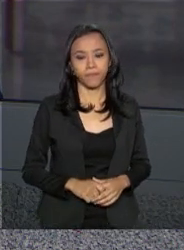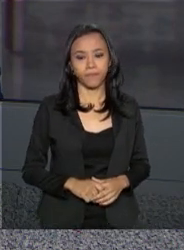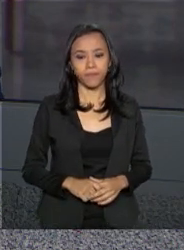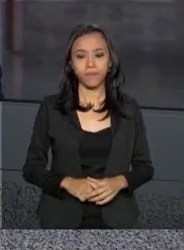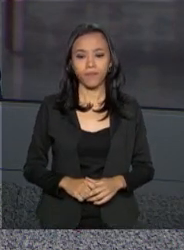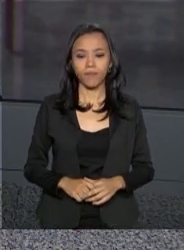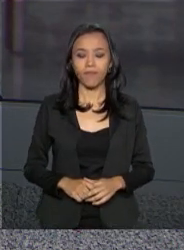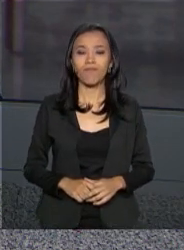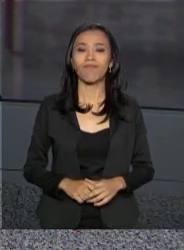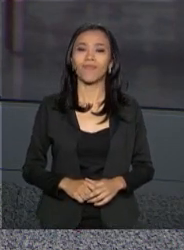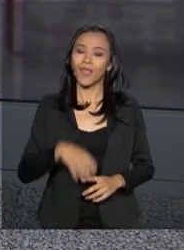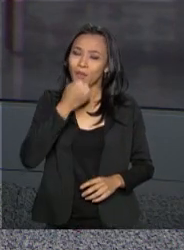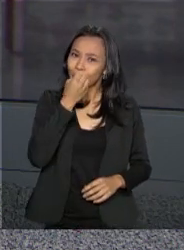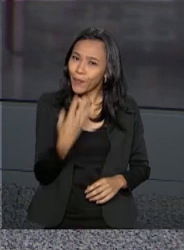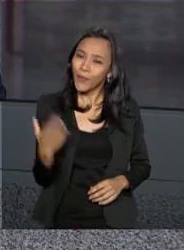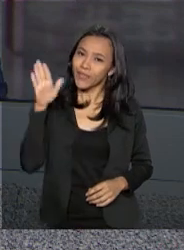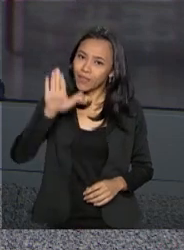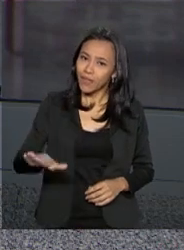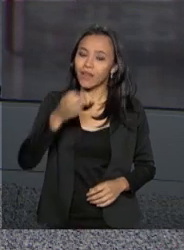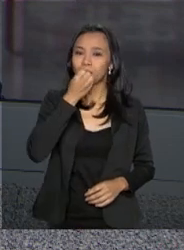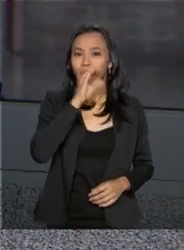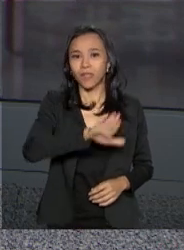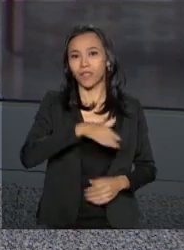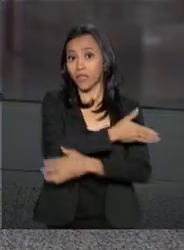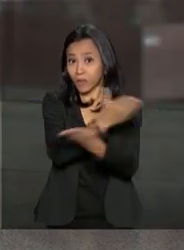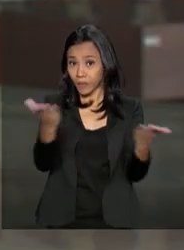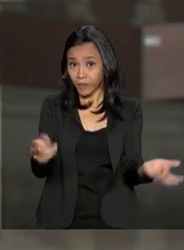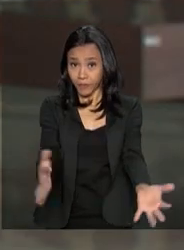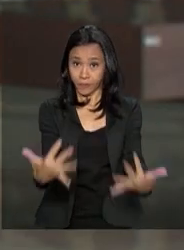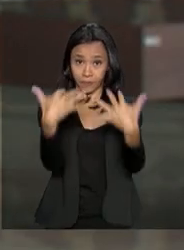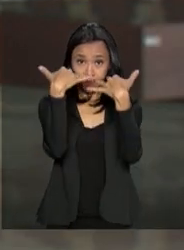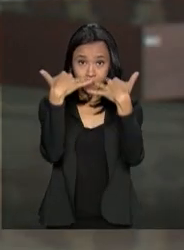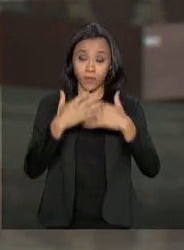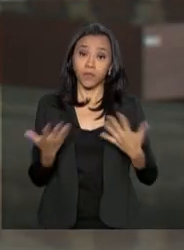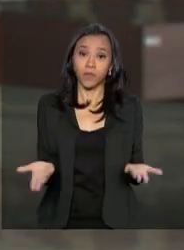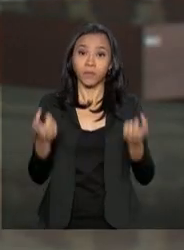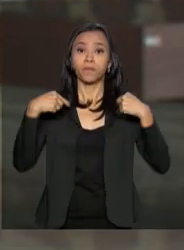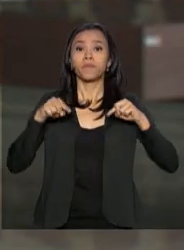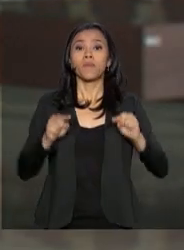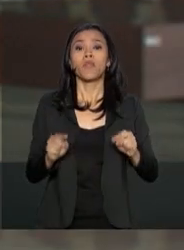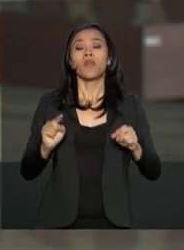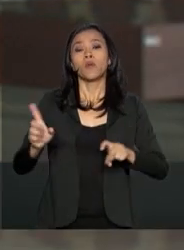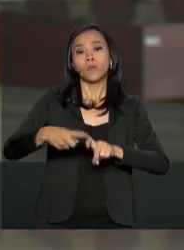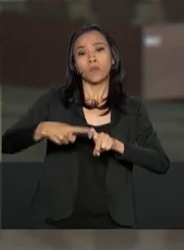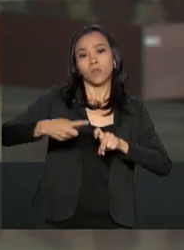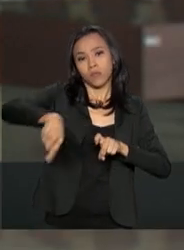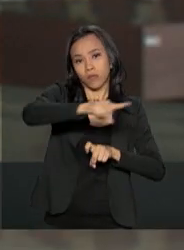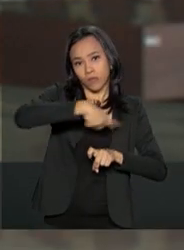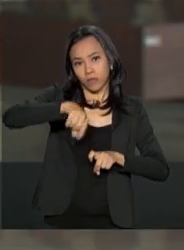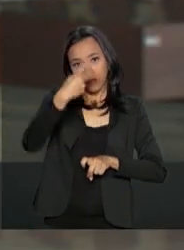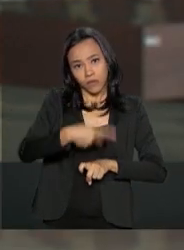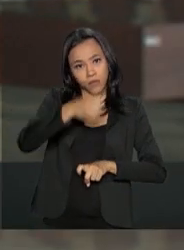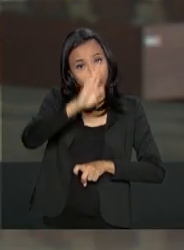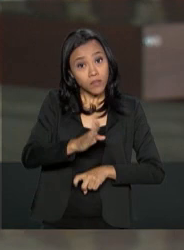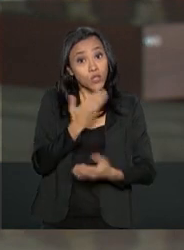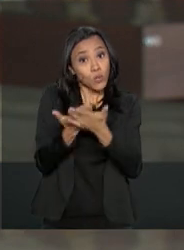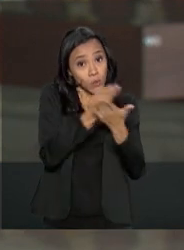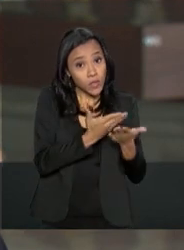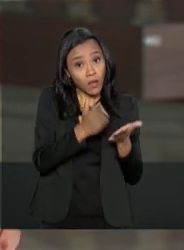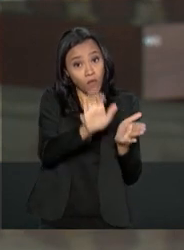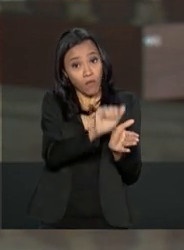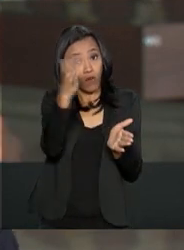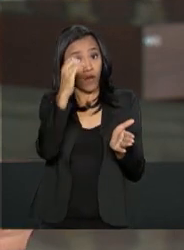boa tarde renato boa tarde a todos que nos acompanham olha os médicos brasileiros que estudaram no exterior eles têm esta